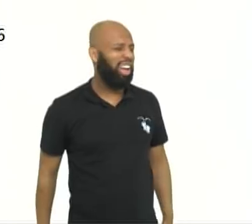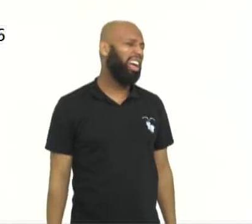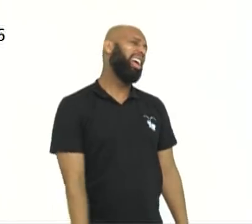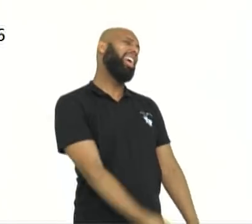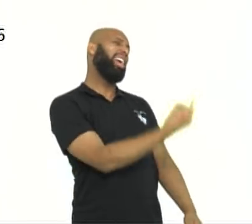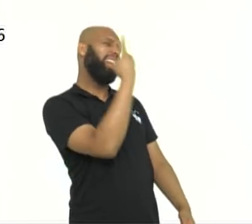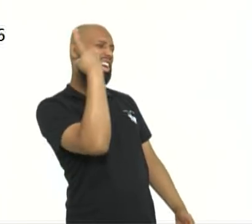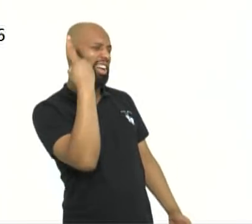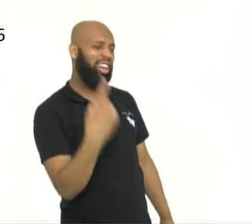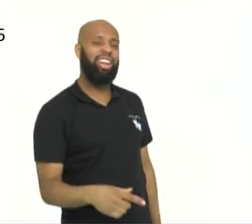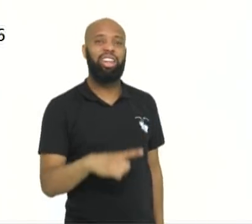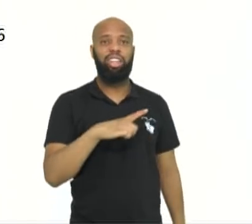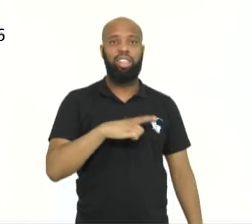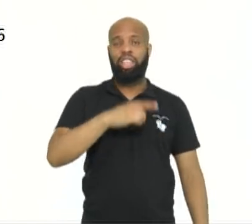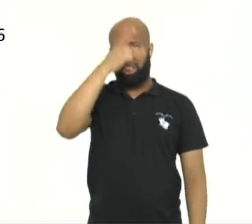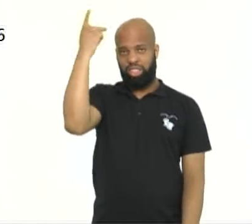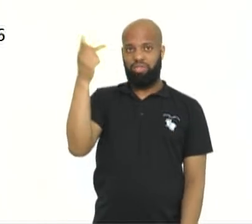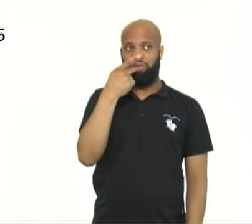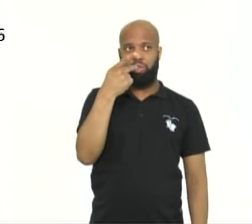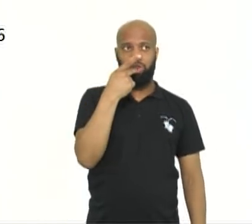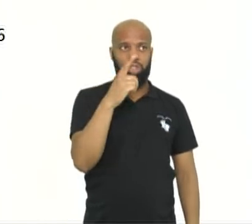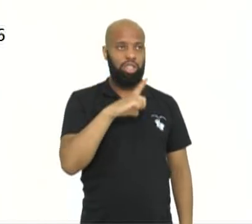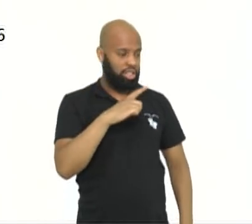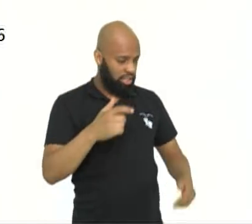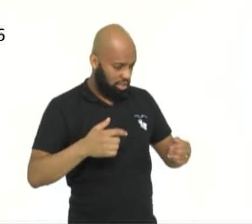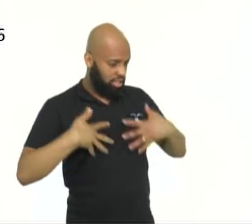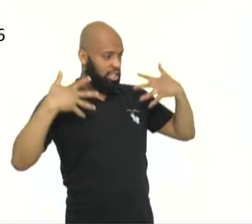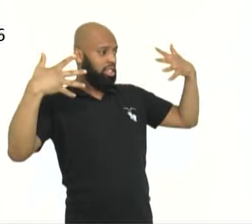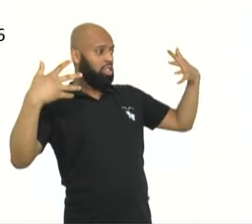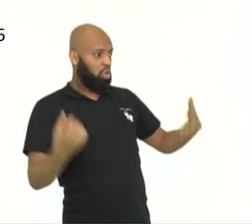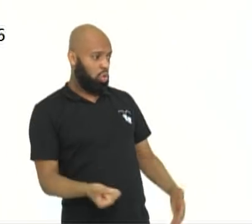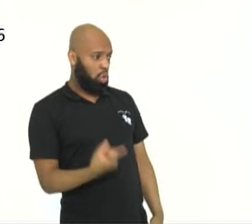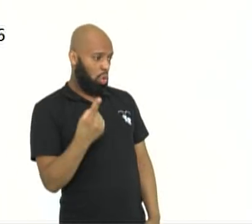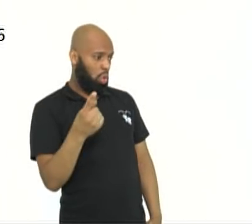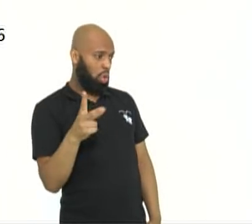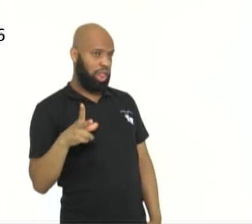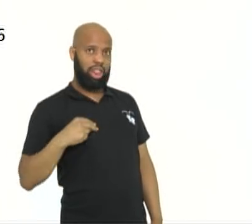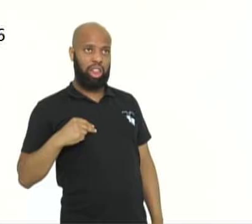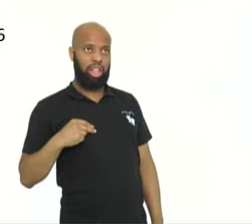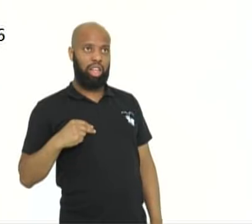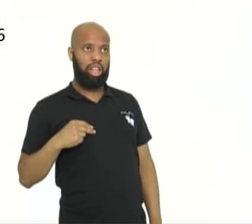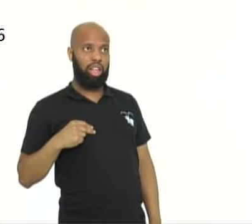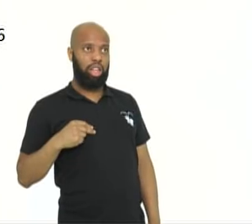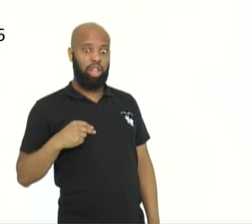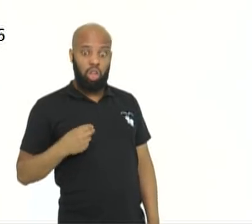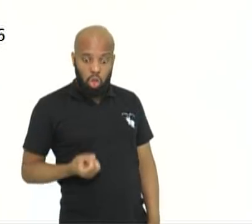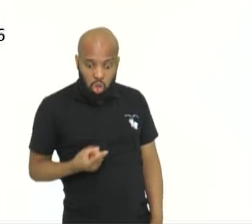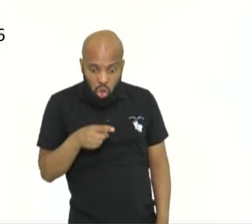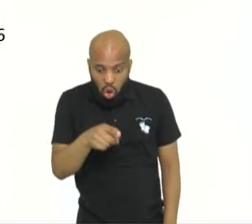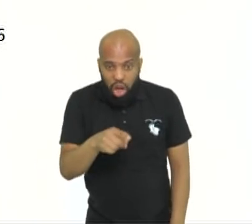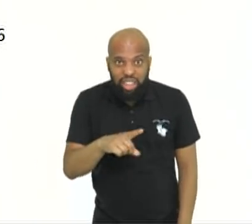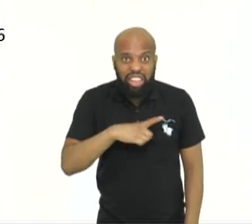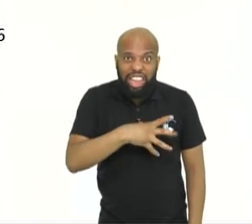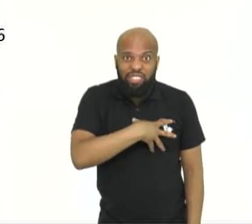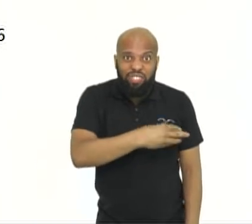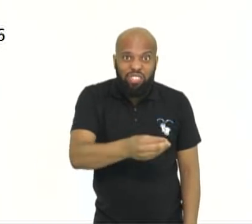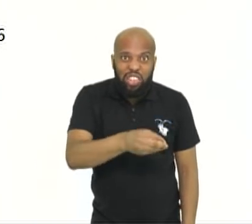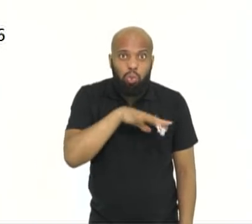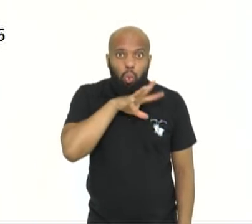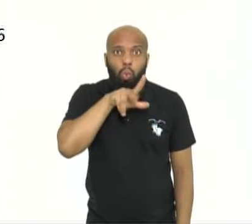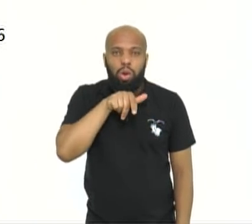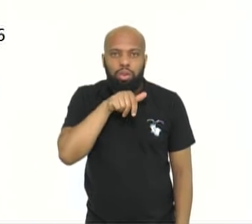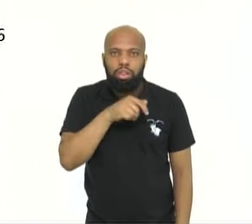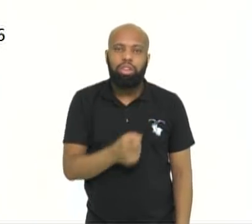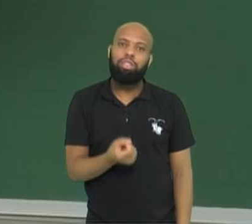exclamou então um guasca, entre espantado e penalizado. O animal deu cria. Então, olha